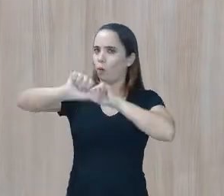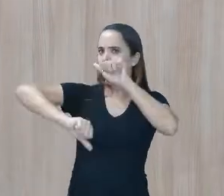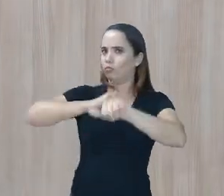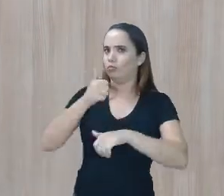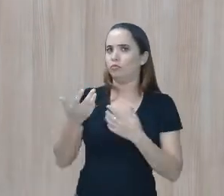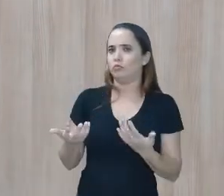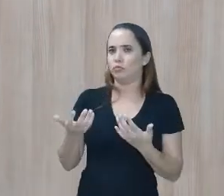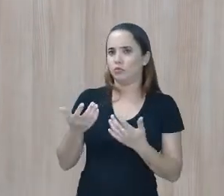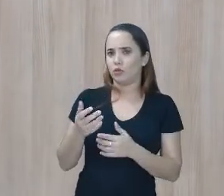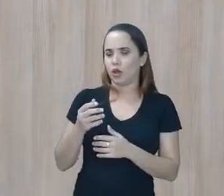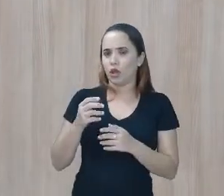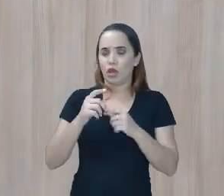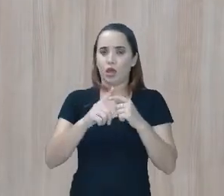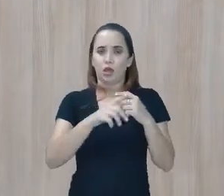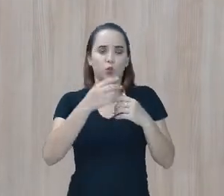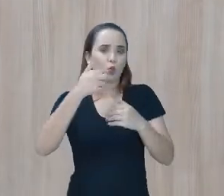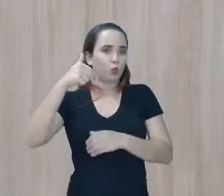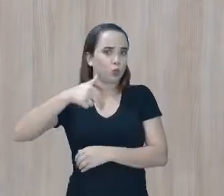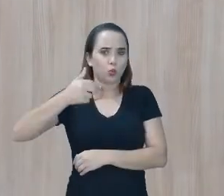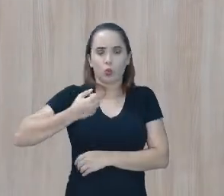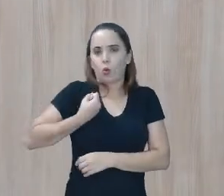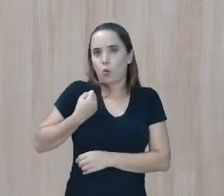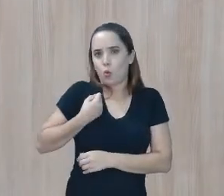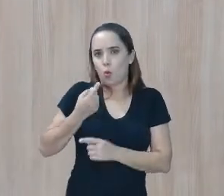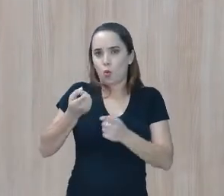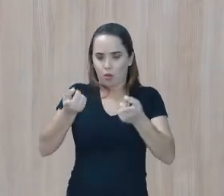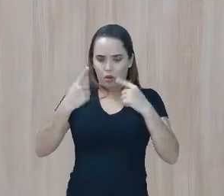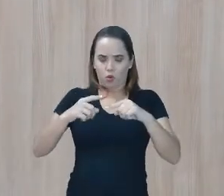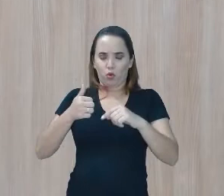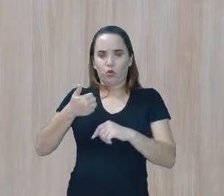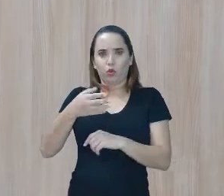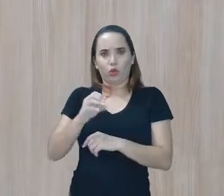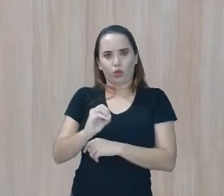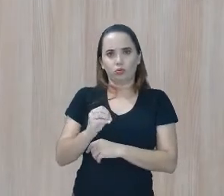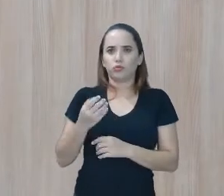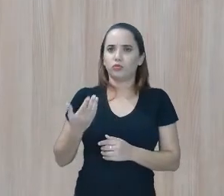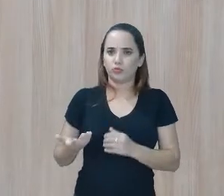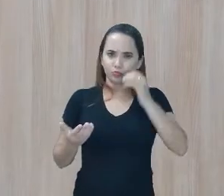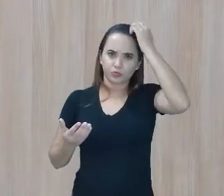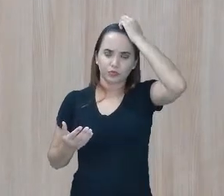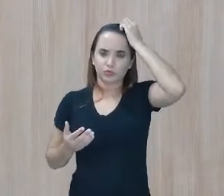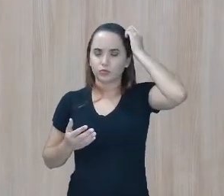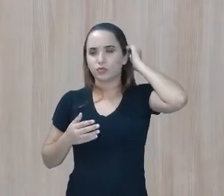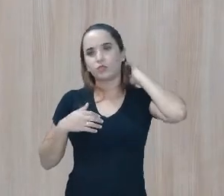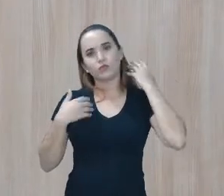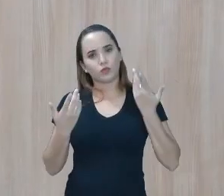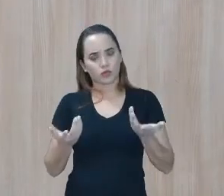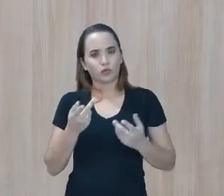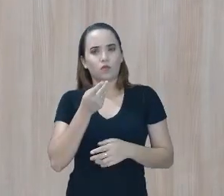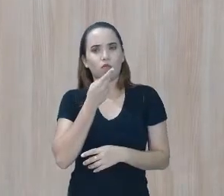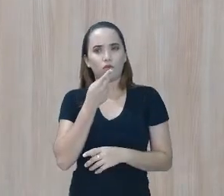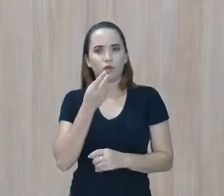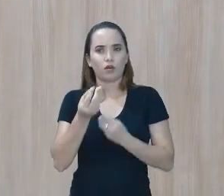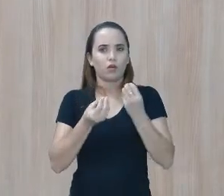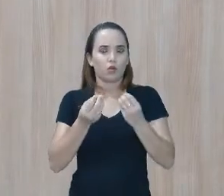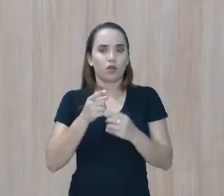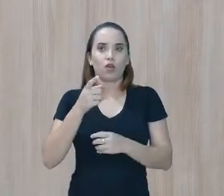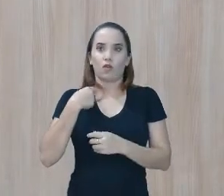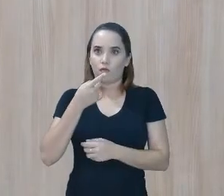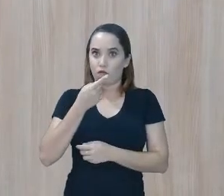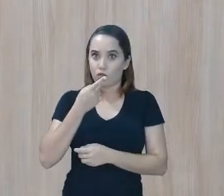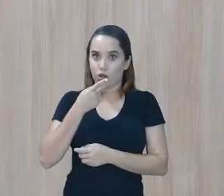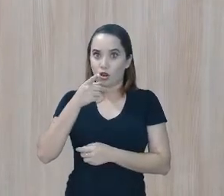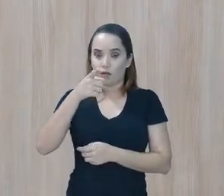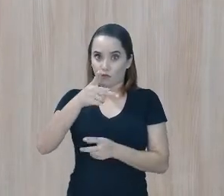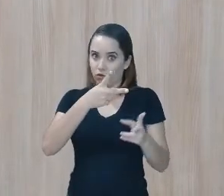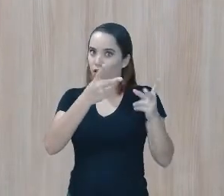sobre 5 em uma fração decimal? Nesses casos aí, eu vou falar para você perceber o que é que eu